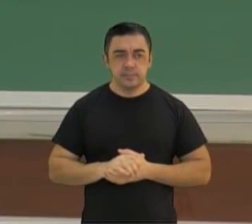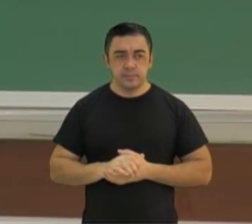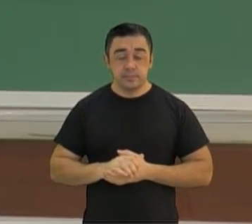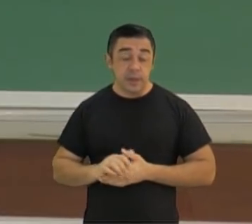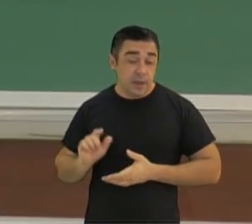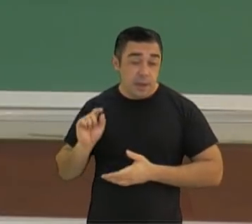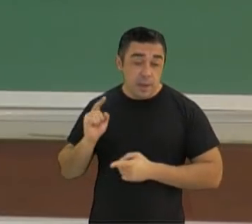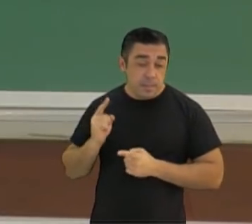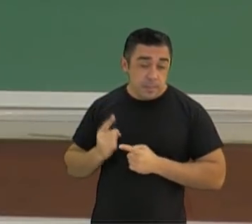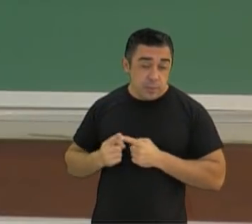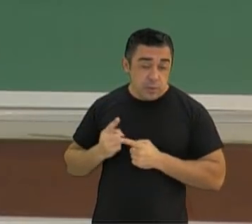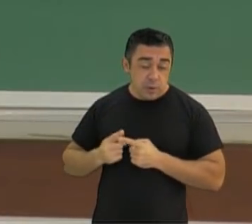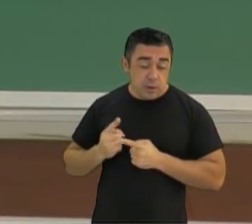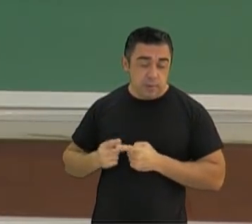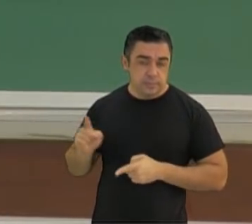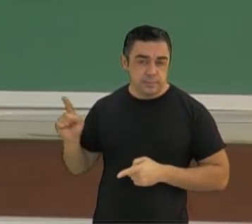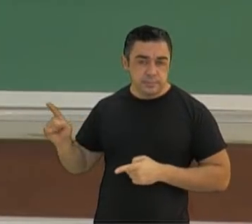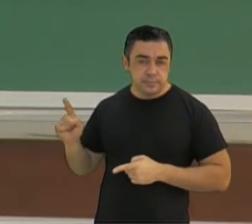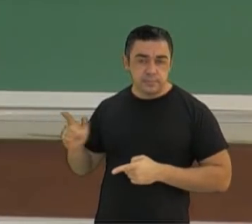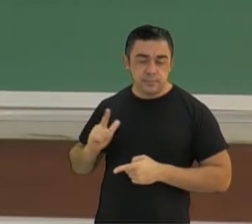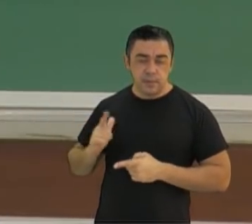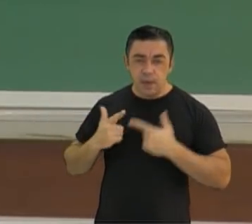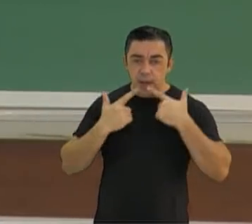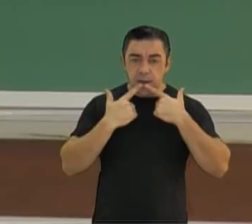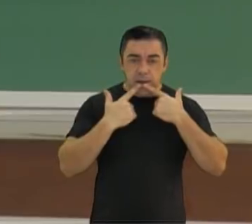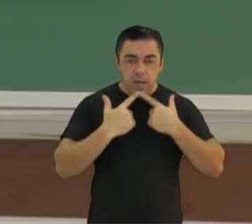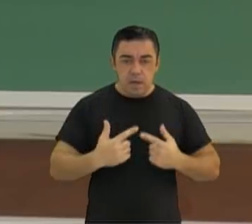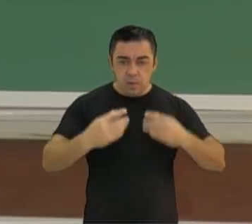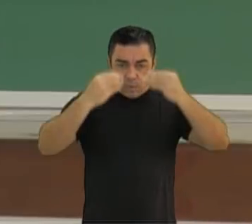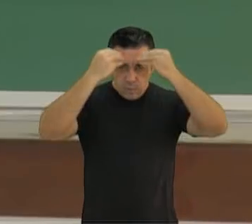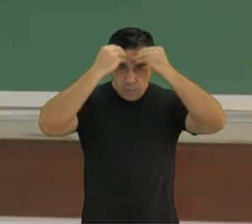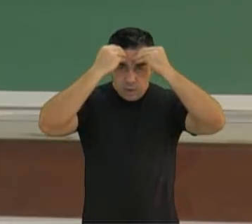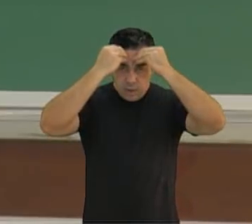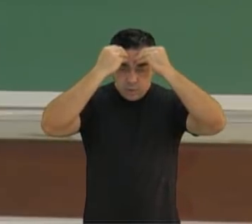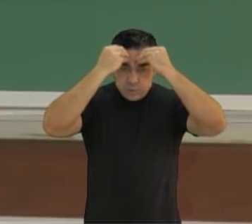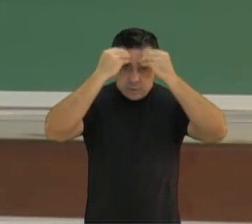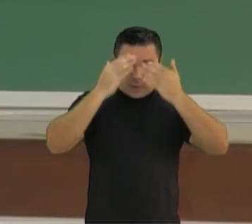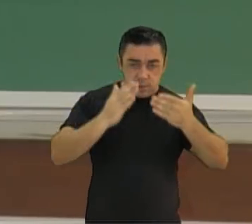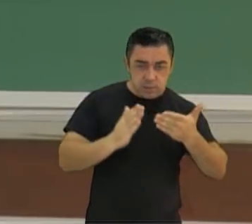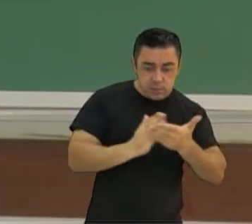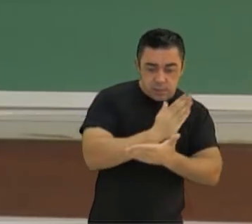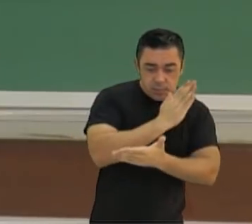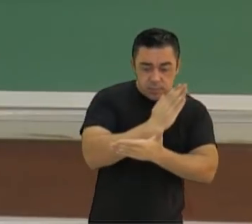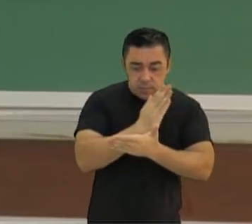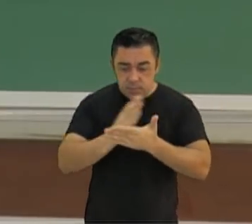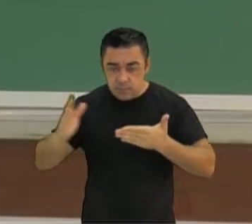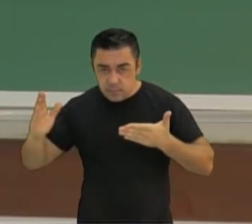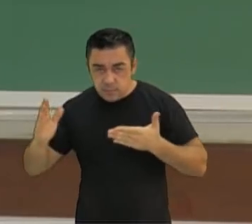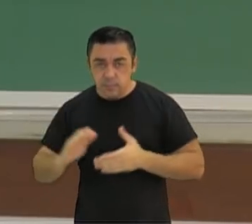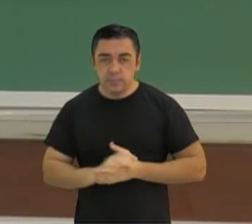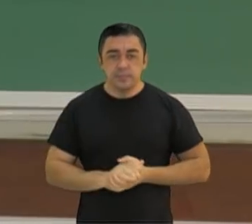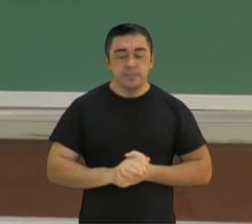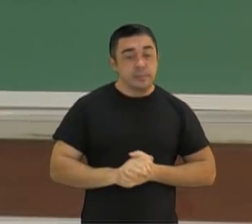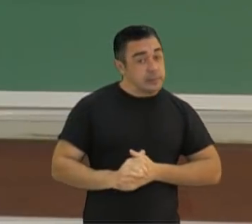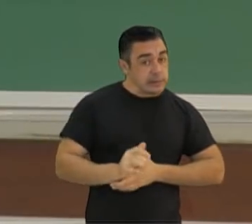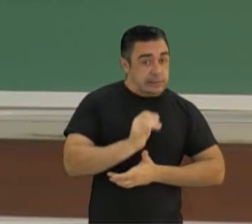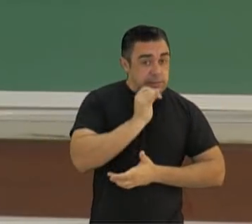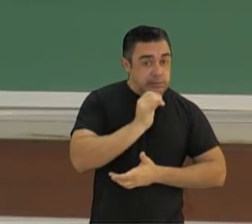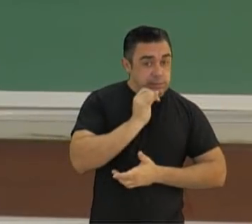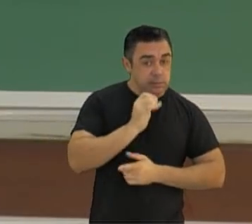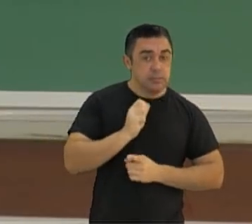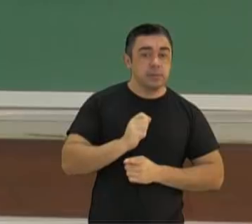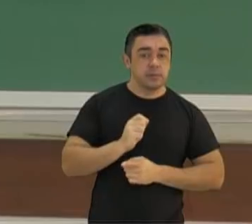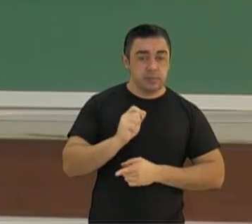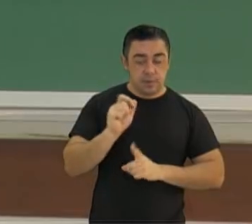Isso acontece porque a linguagem, ela é dividida em algumas partes. Por exemplo,